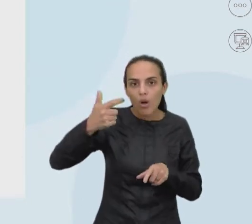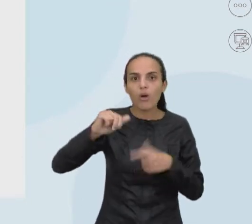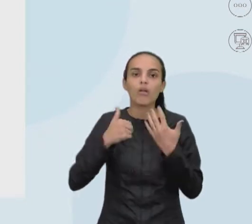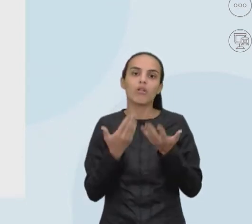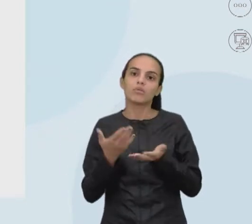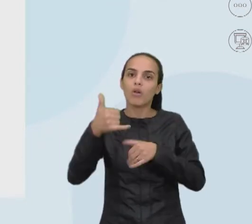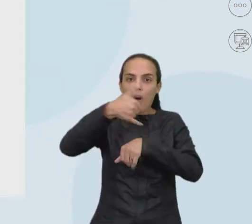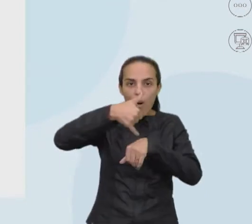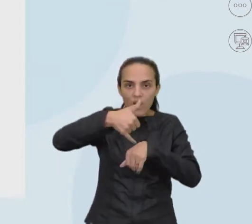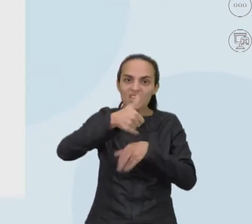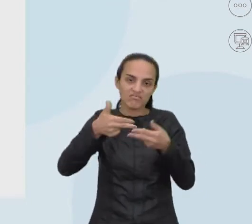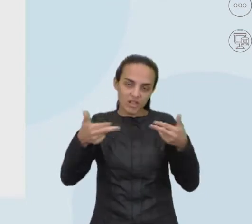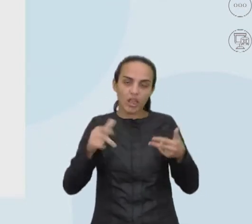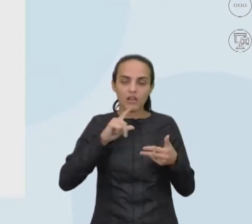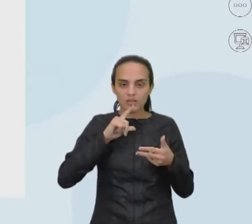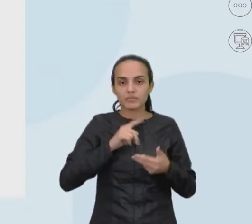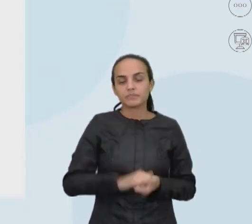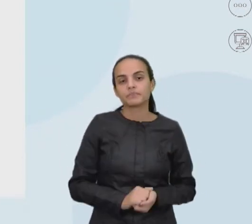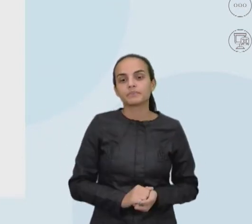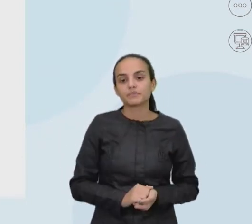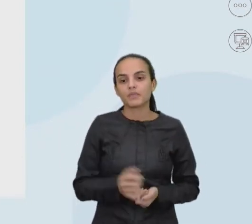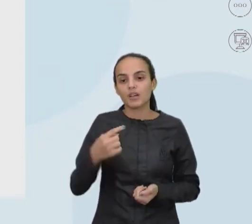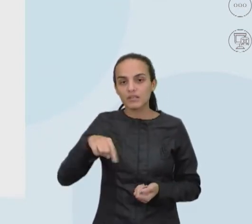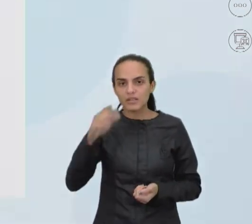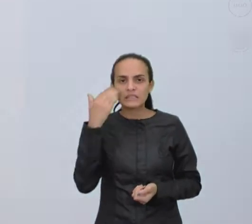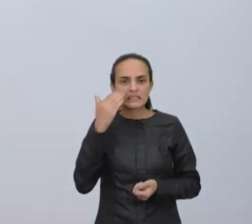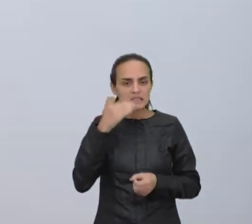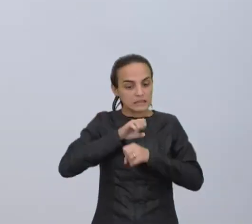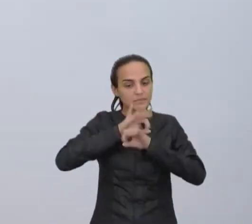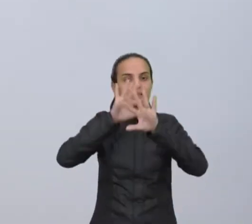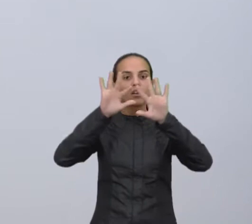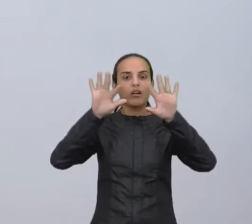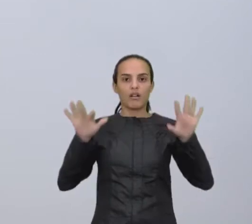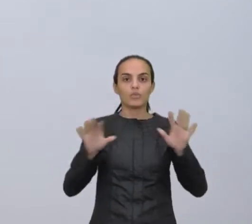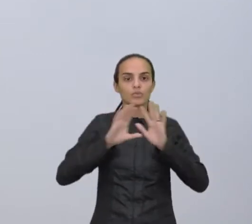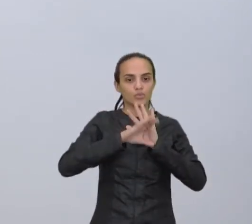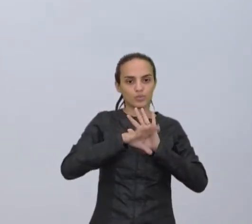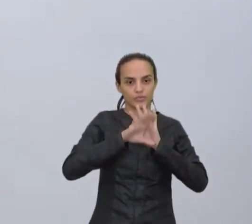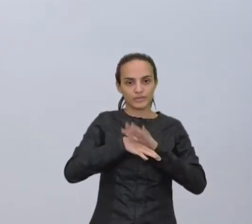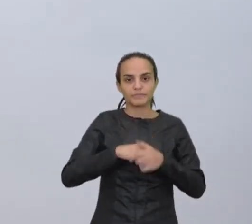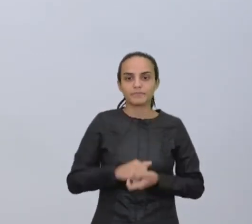de eólica. Então, para a gente entender um pouquinho aí esses conceitos.